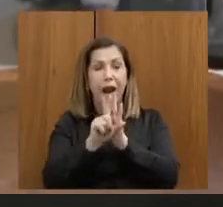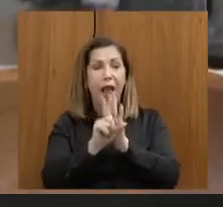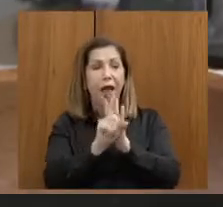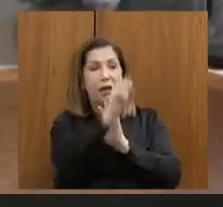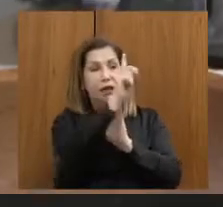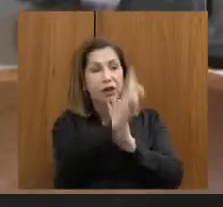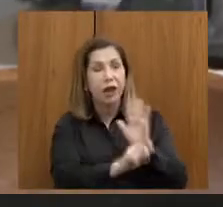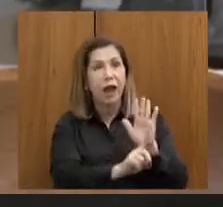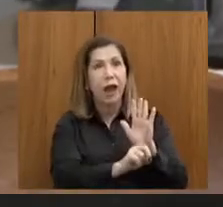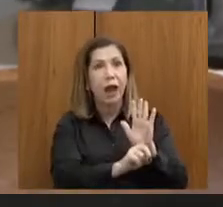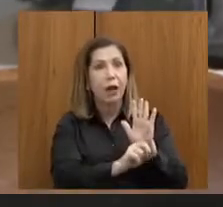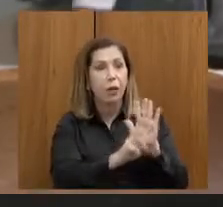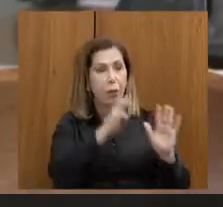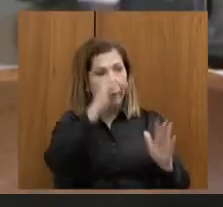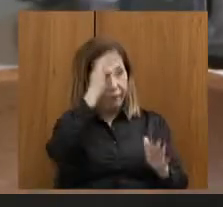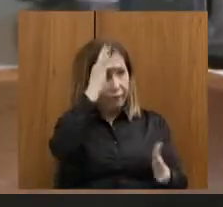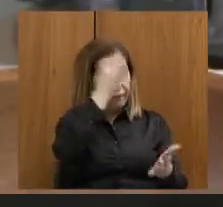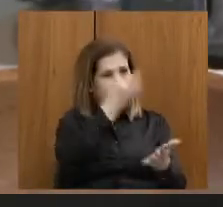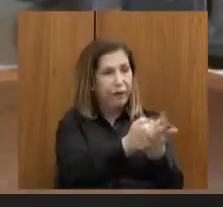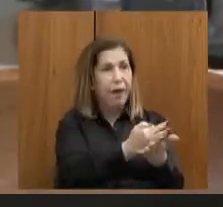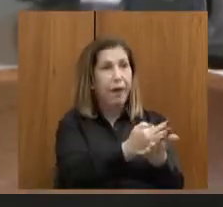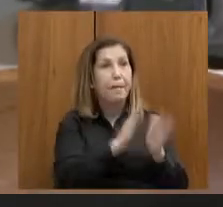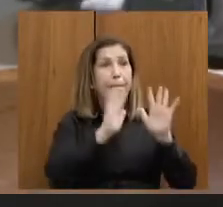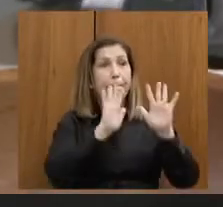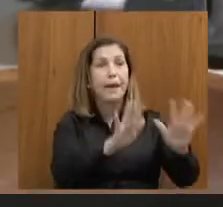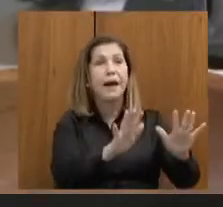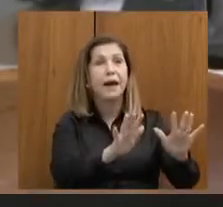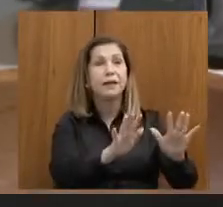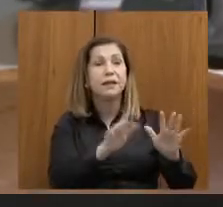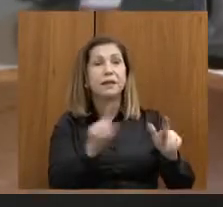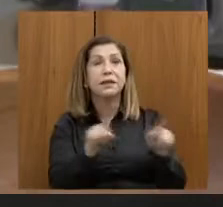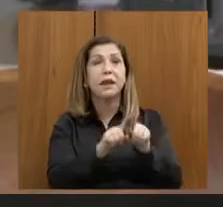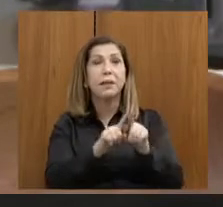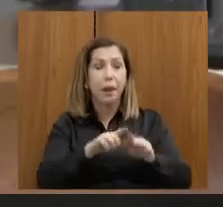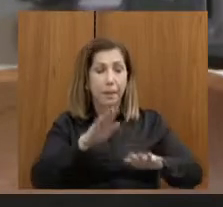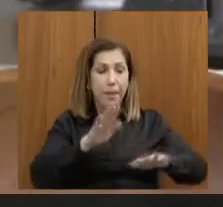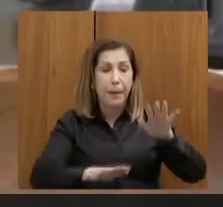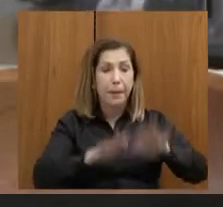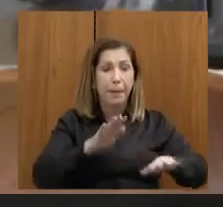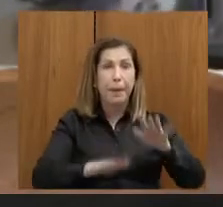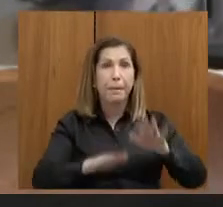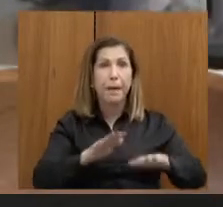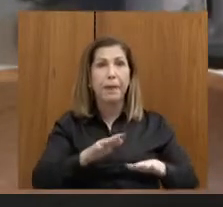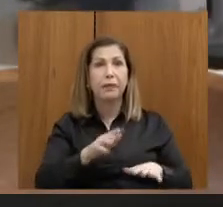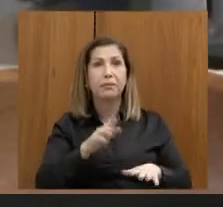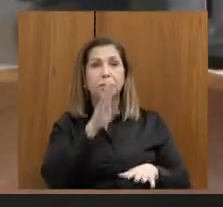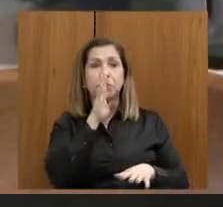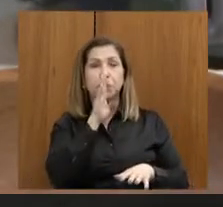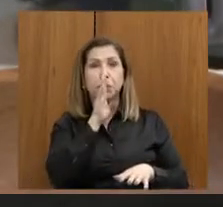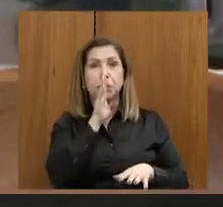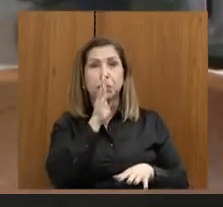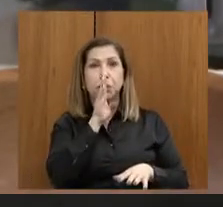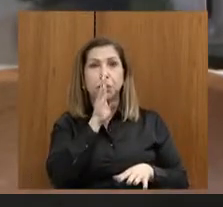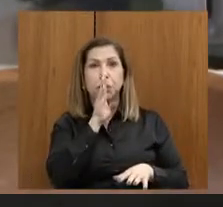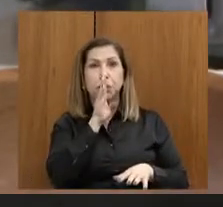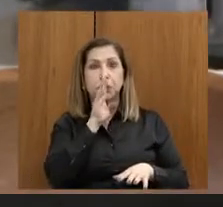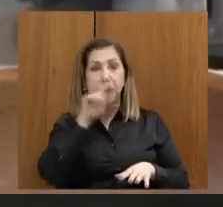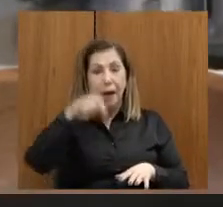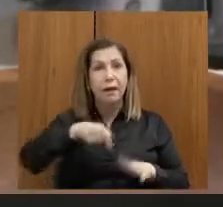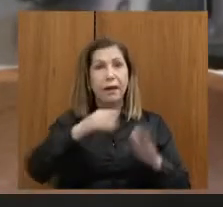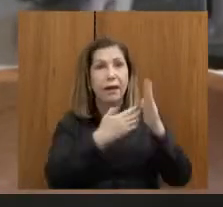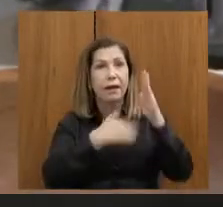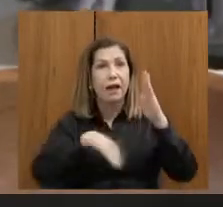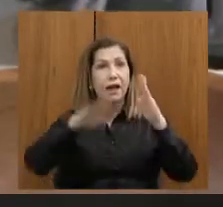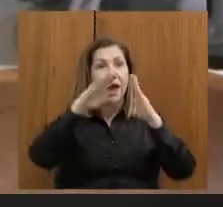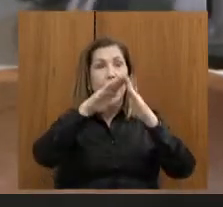direito de professar nossa fé eles criam leis the silence ao nosso tambor e nós temos terreno